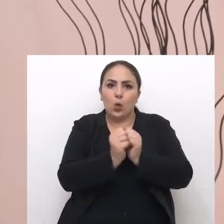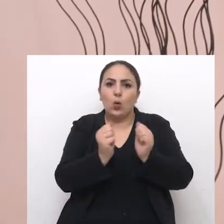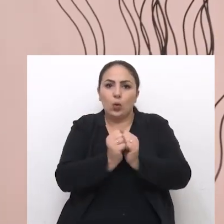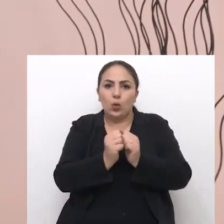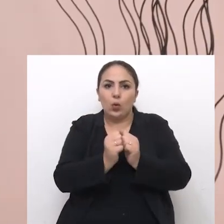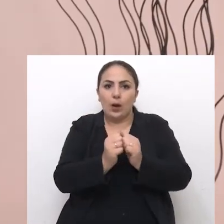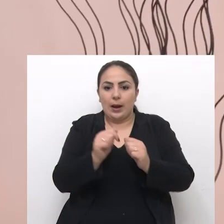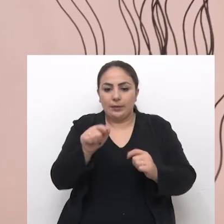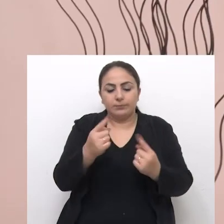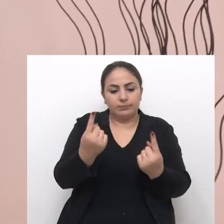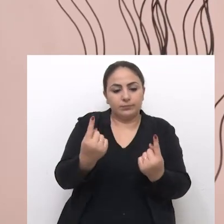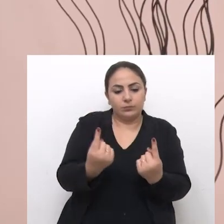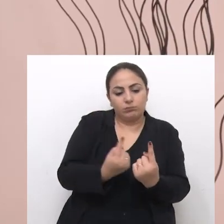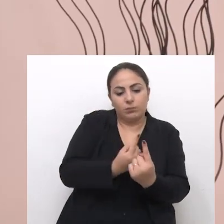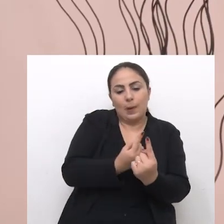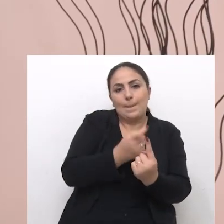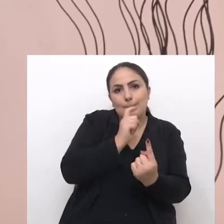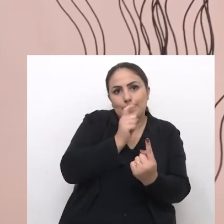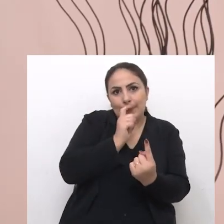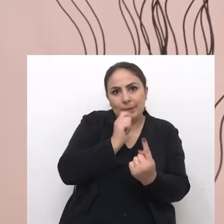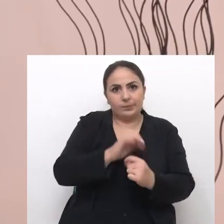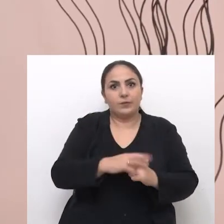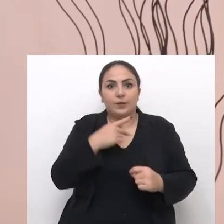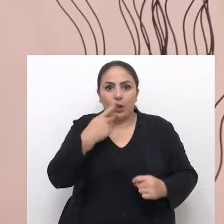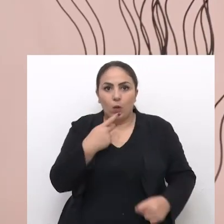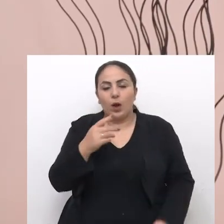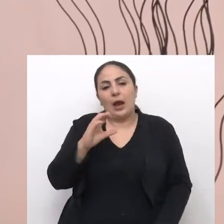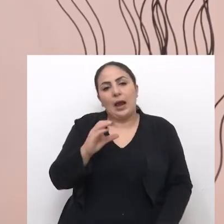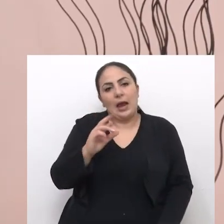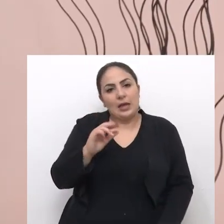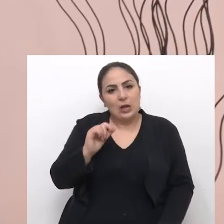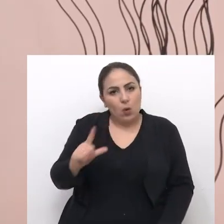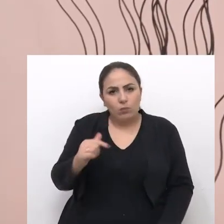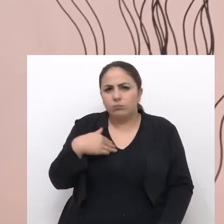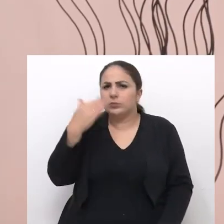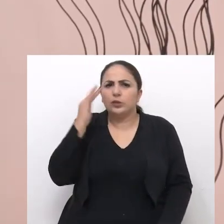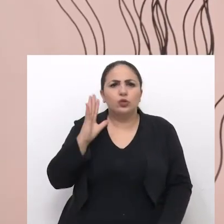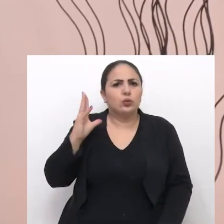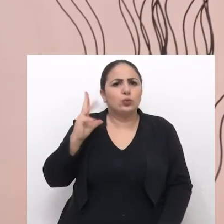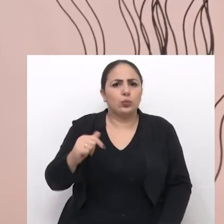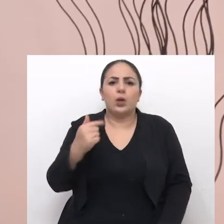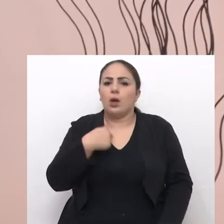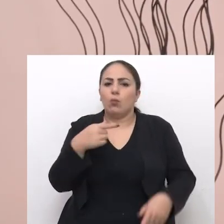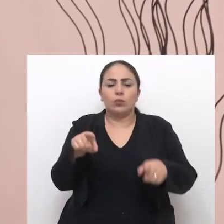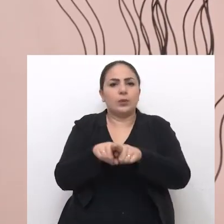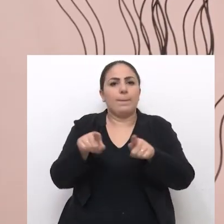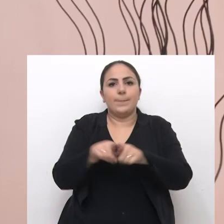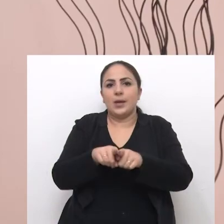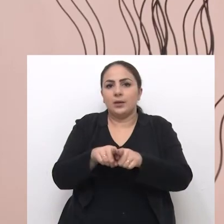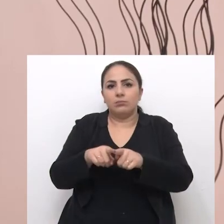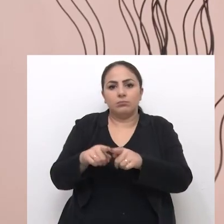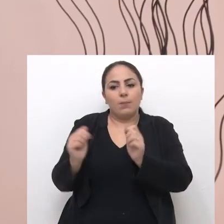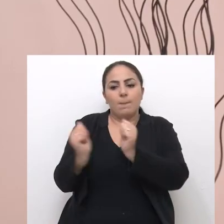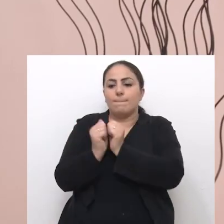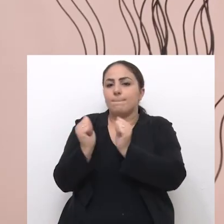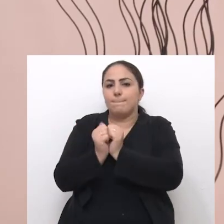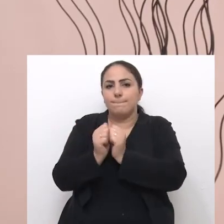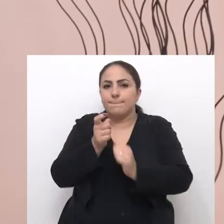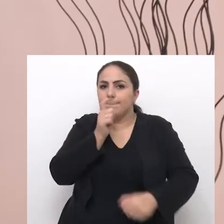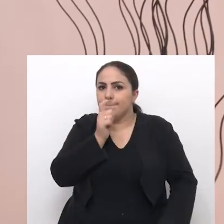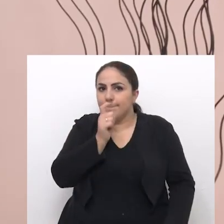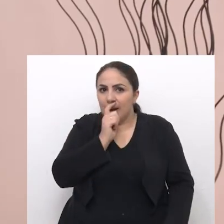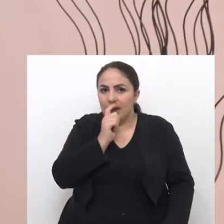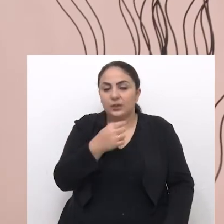avô da criança, bem junto. E ela me disse assim, Carol, eu já entendi tudo. Eu também fui criada pelo